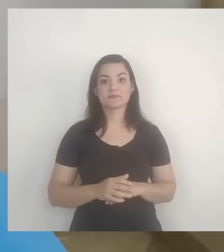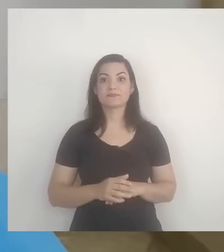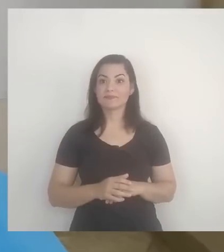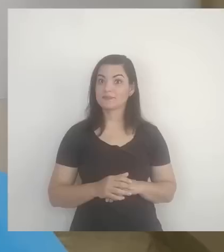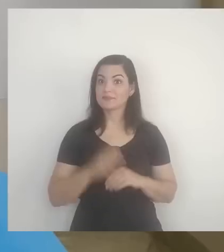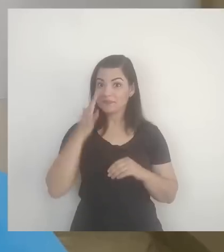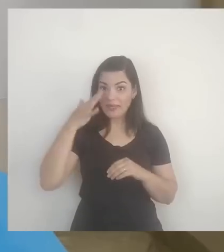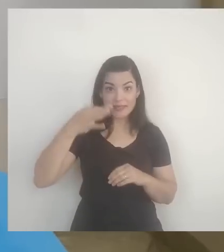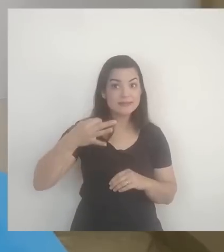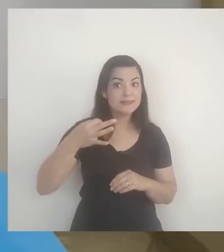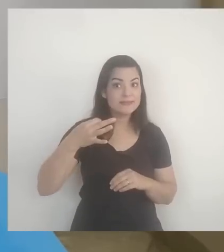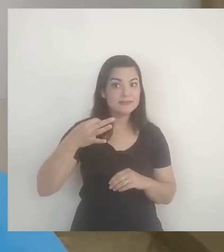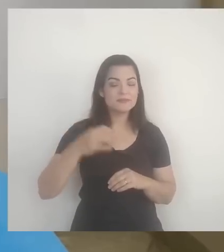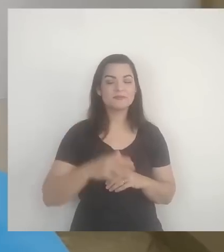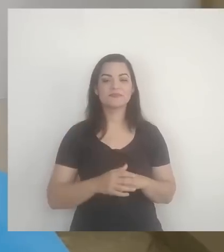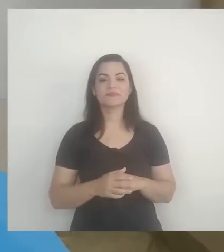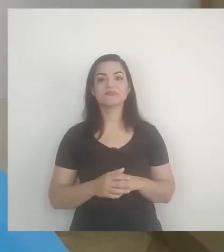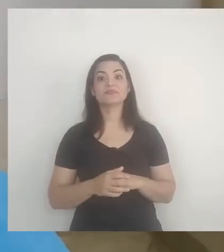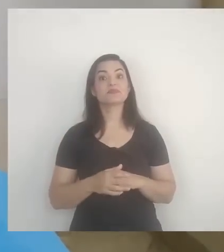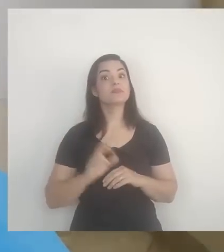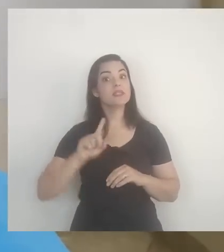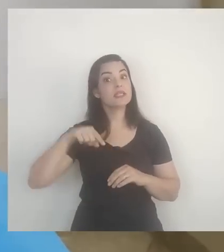assim. Presta atenção.